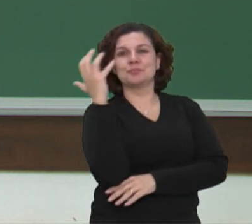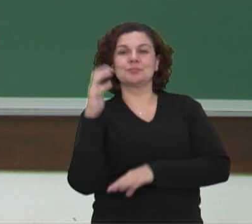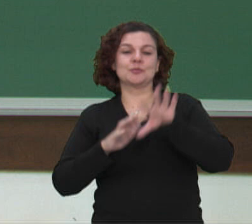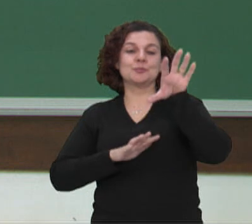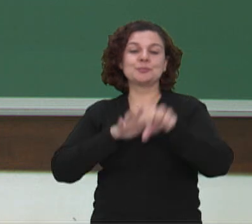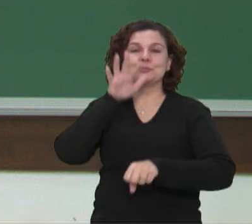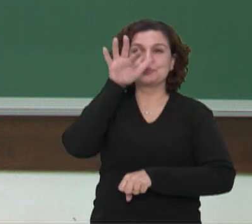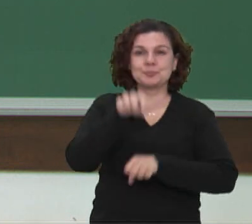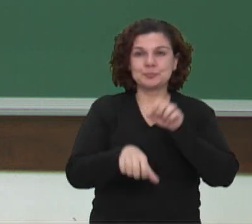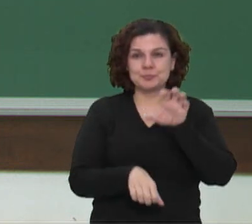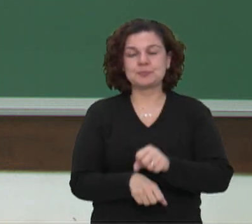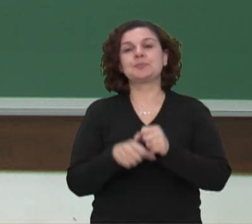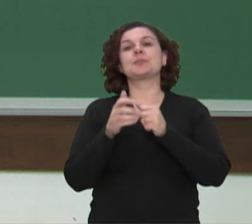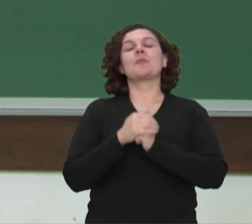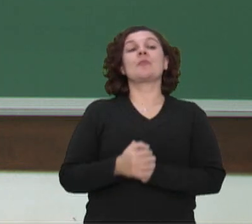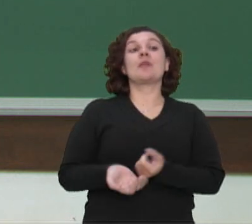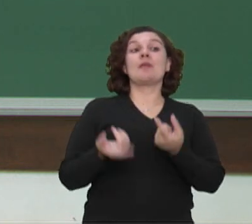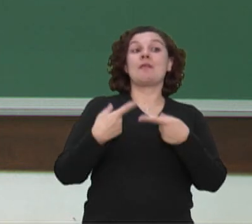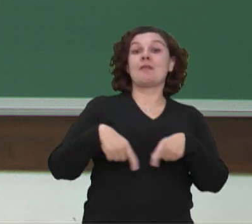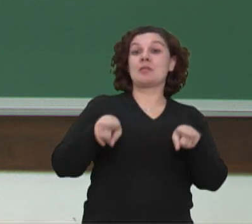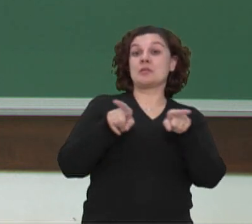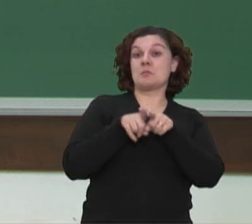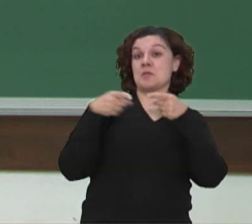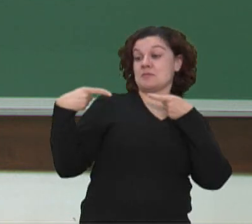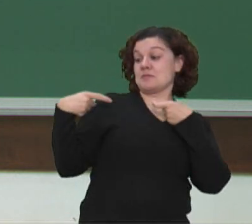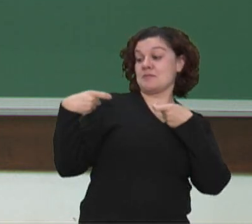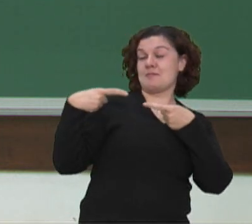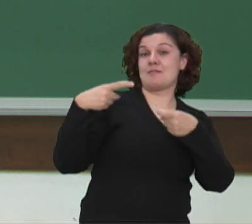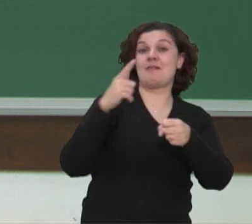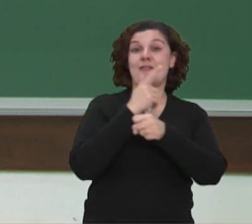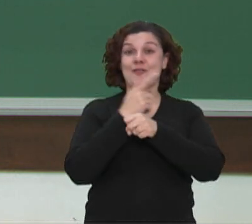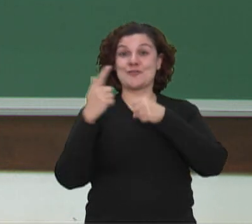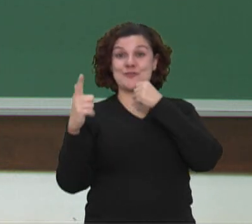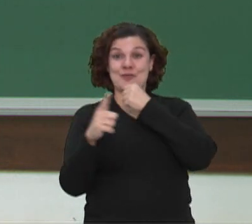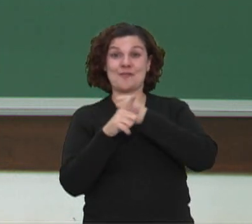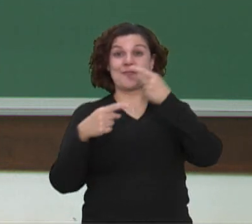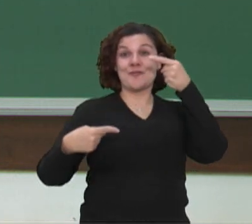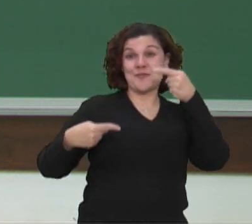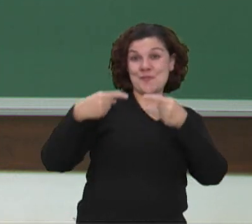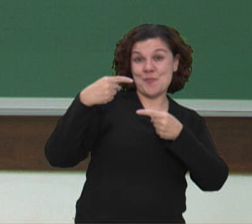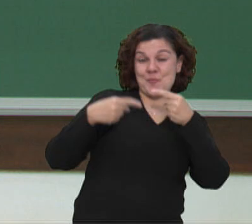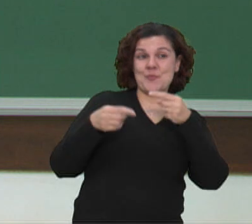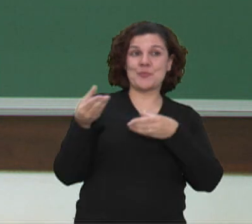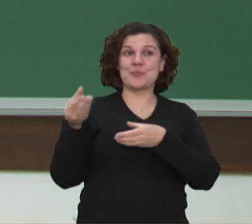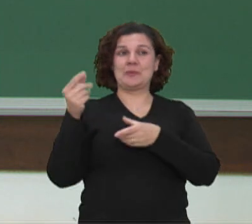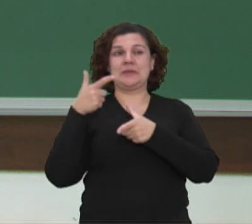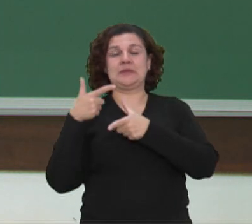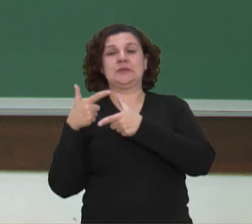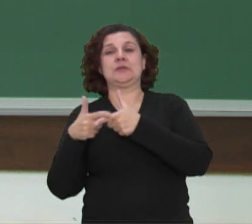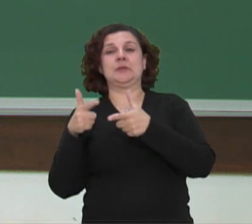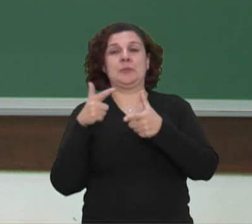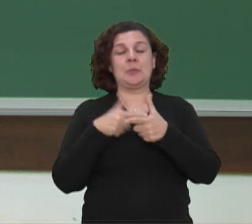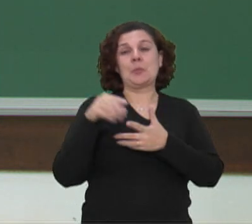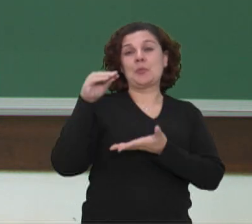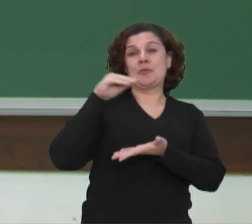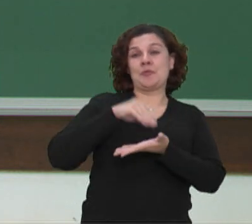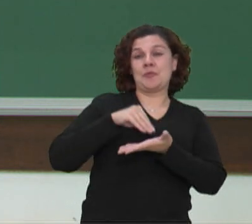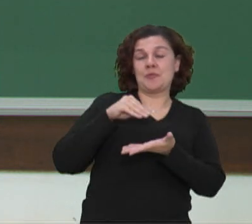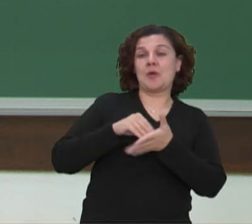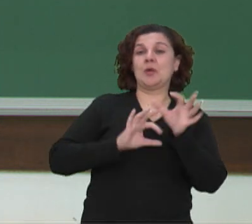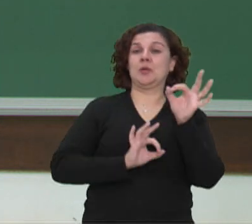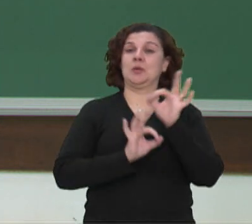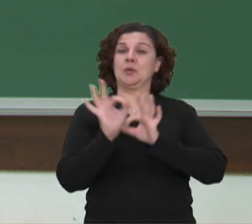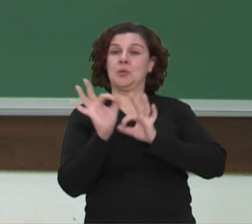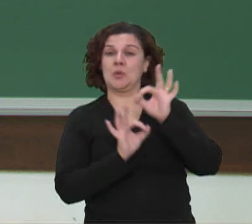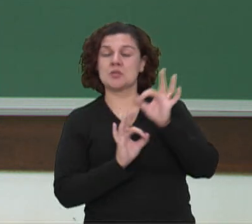continente, e também a questão dos conflitos, e esses conflitos levando a toda a problemática, né, da falta de